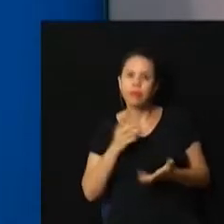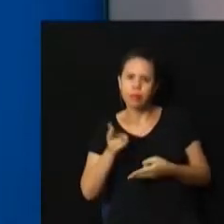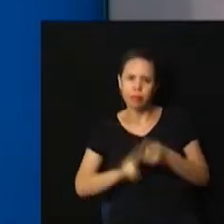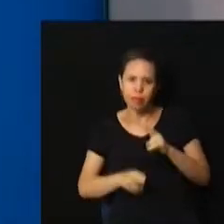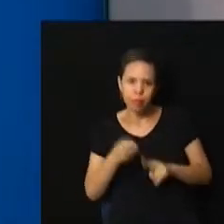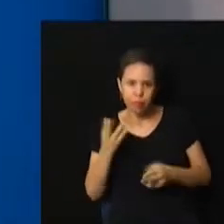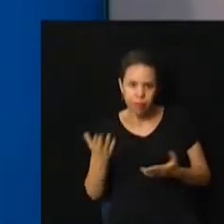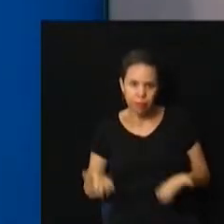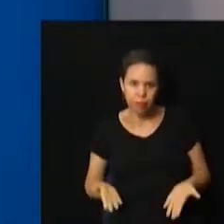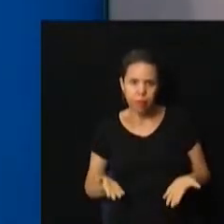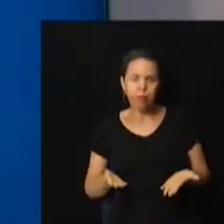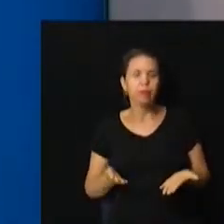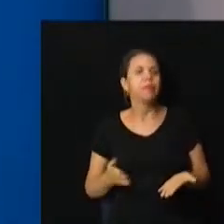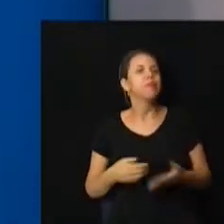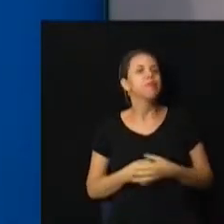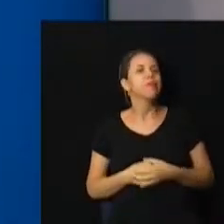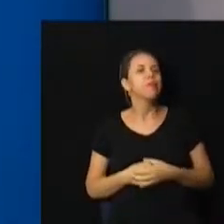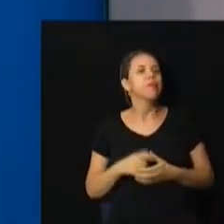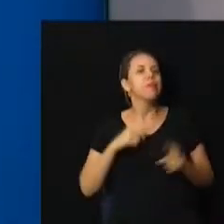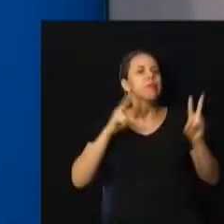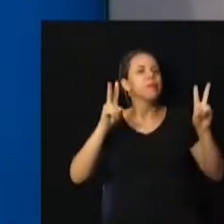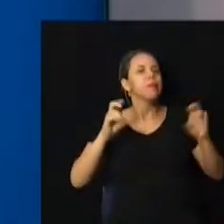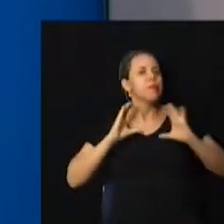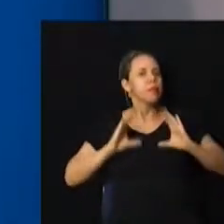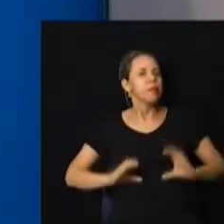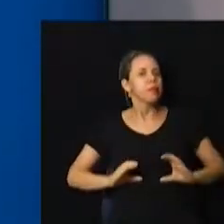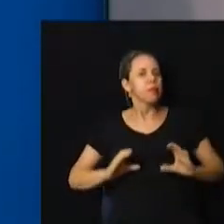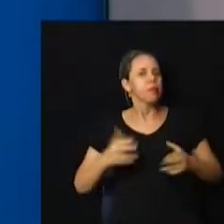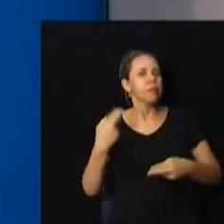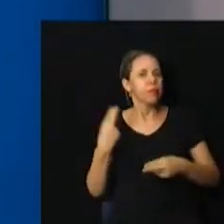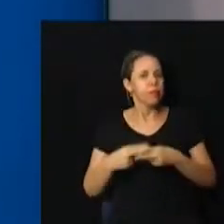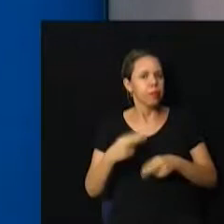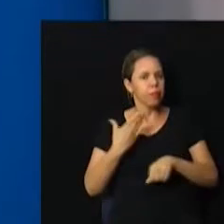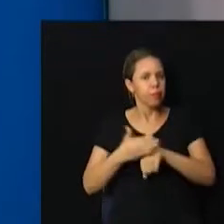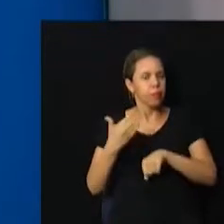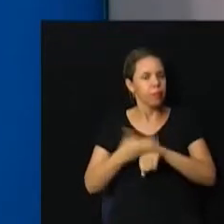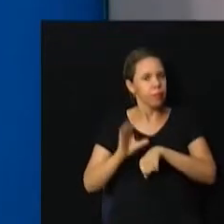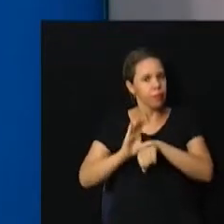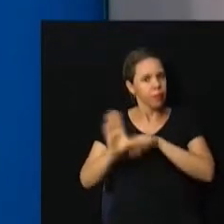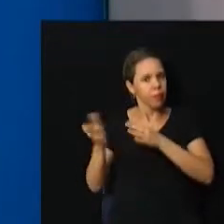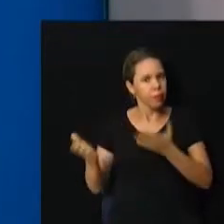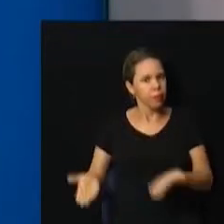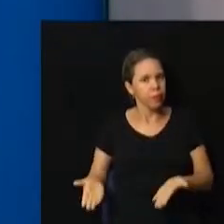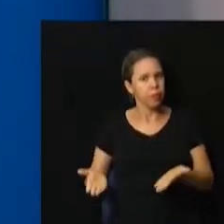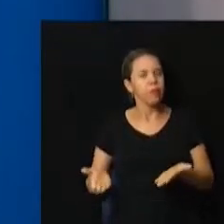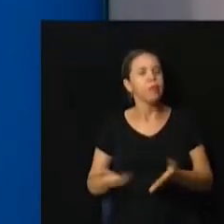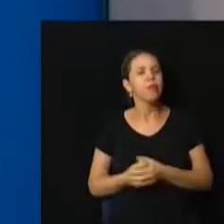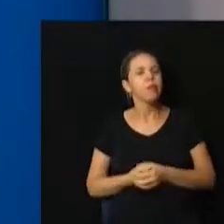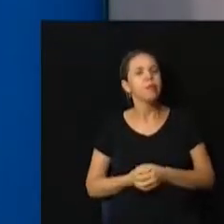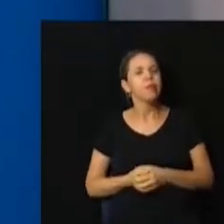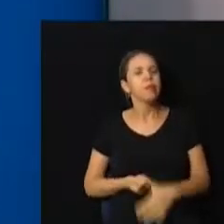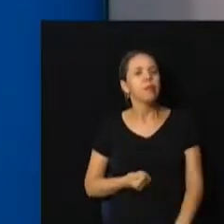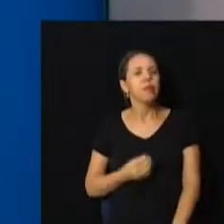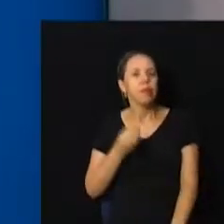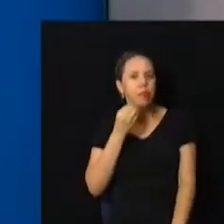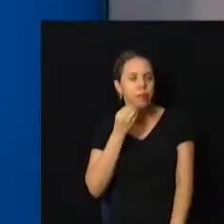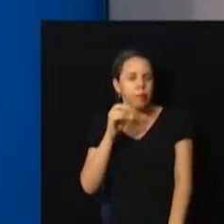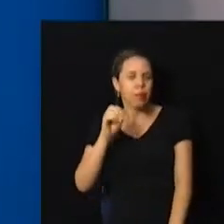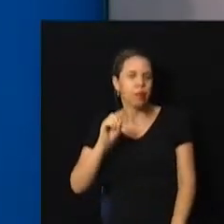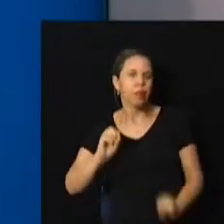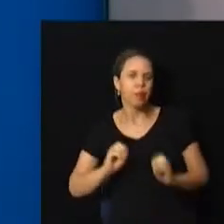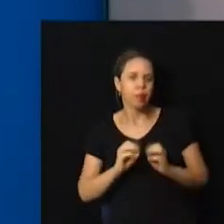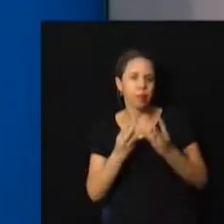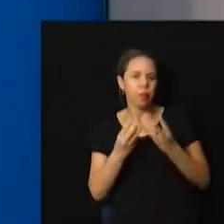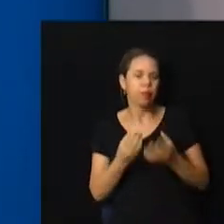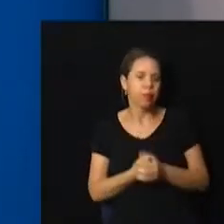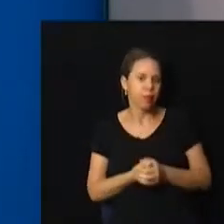eu tenho habilidade para isso? Até em termos comportamentais, o Sebrae tem um treinamento para isso. É um treinamento com chancela da ONU,